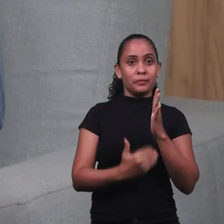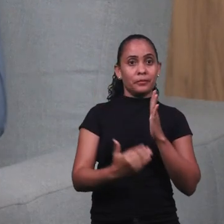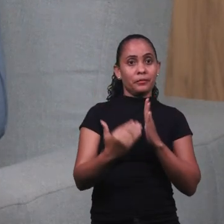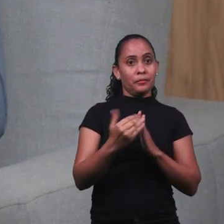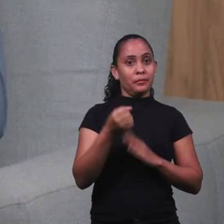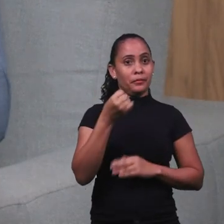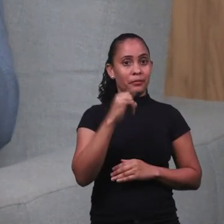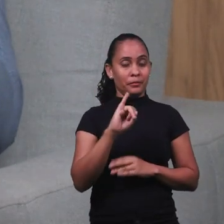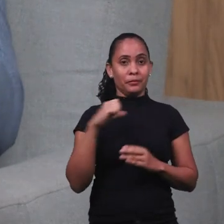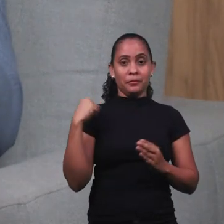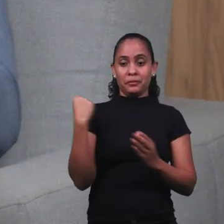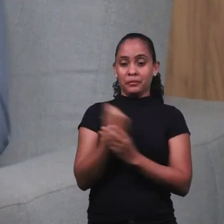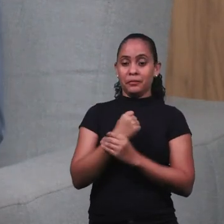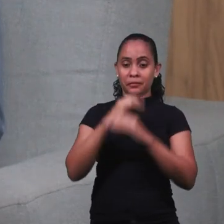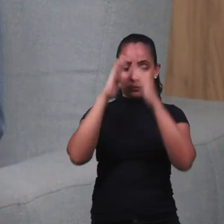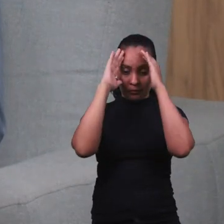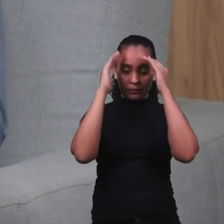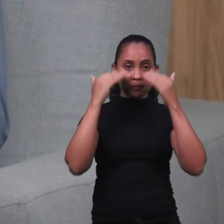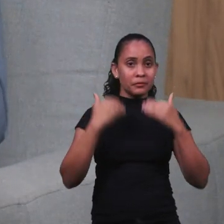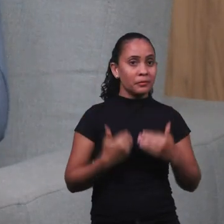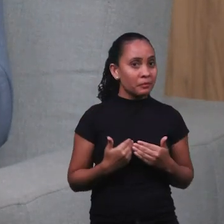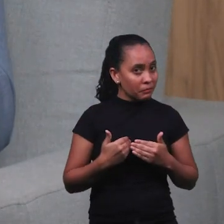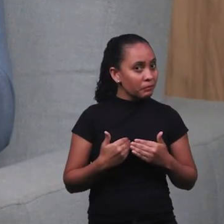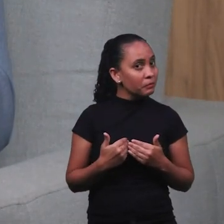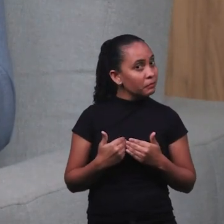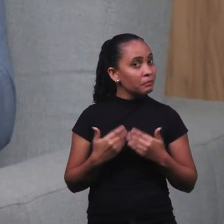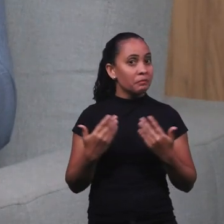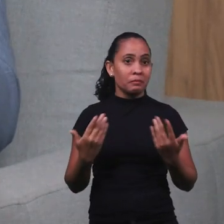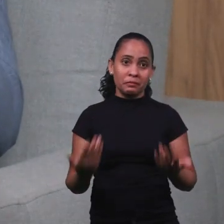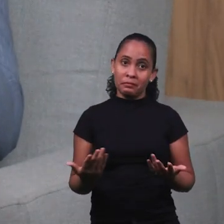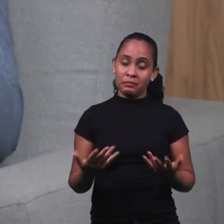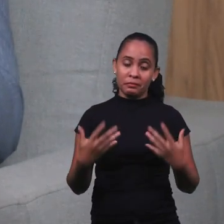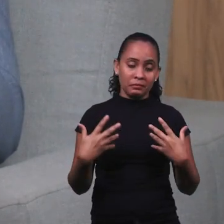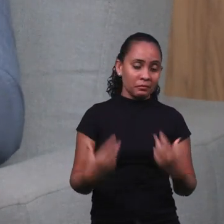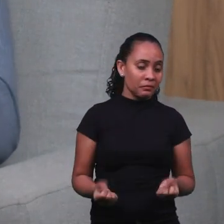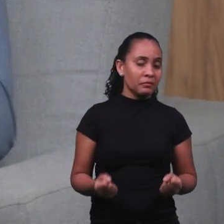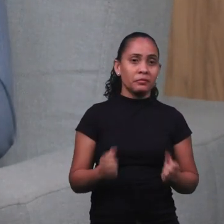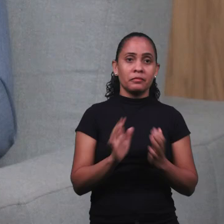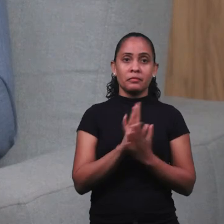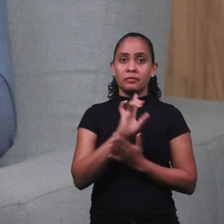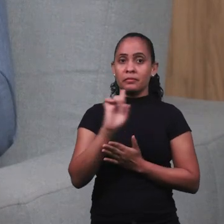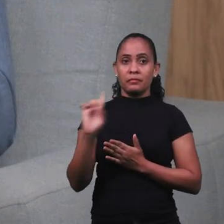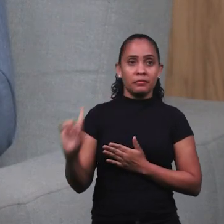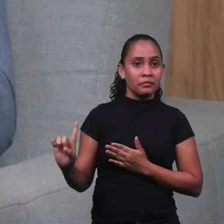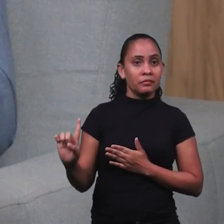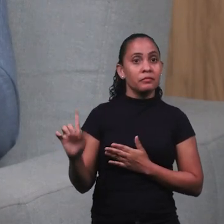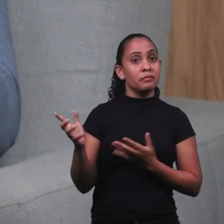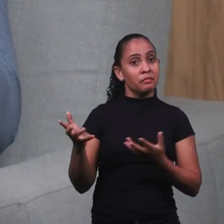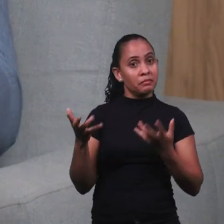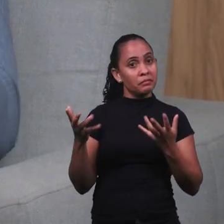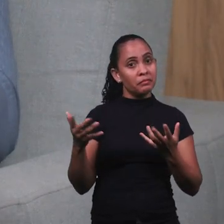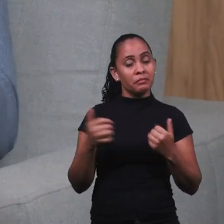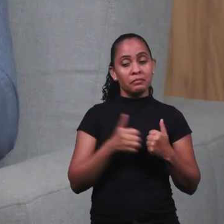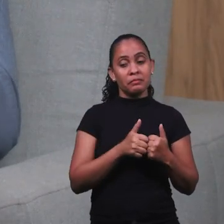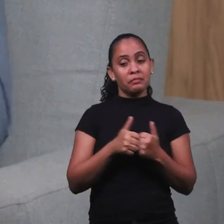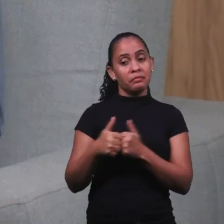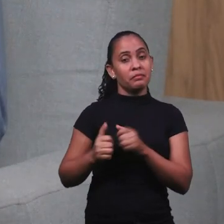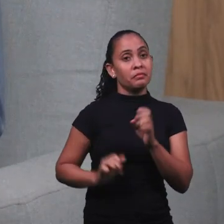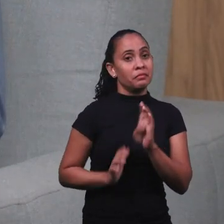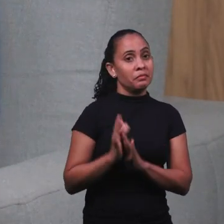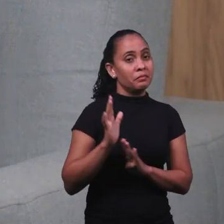Se Abraão tivesse desobedecido, se Abraão não tivesse aceitado a palavra, se Abraão quisesse seguir os seus próprios